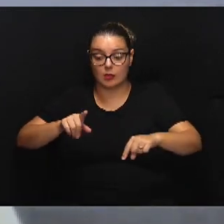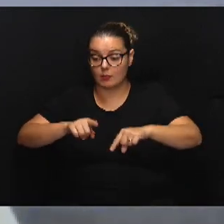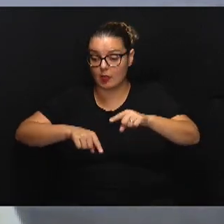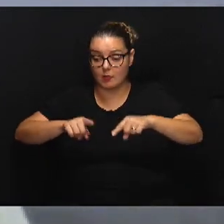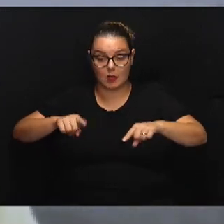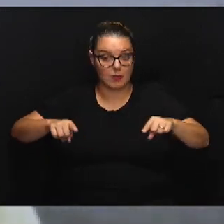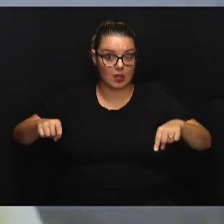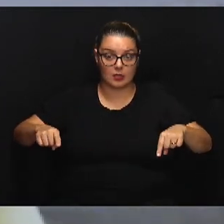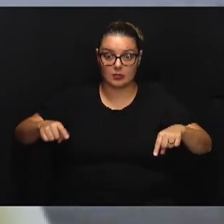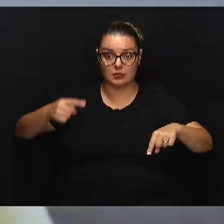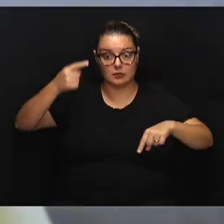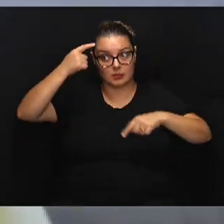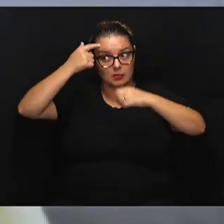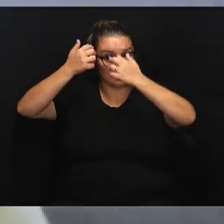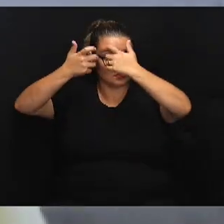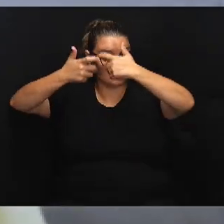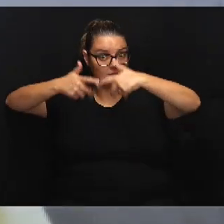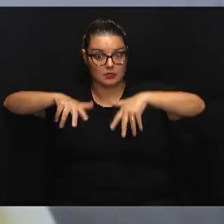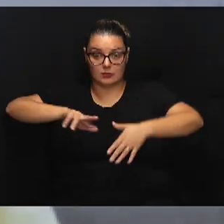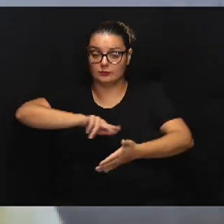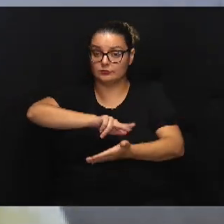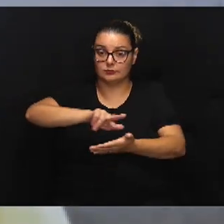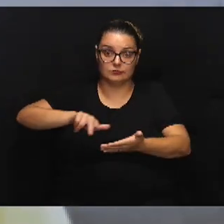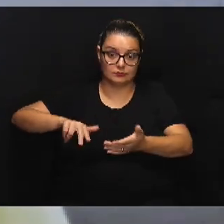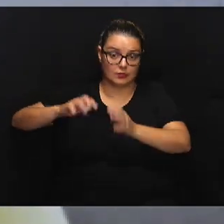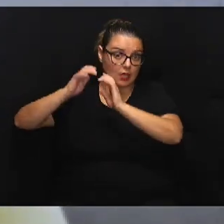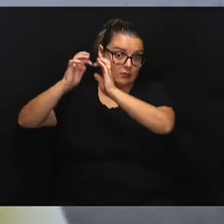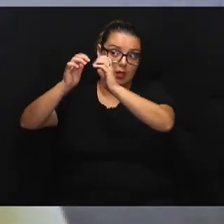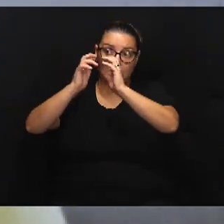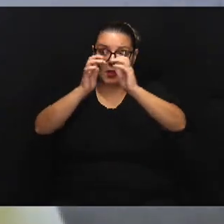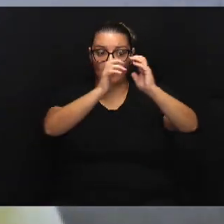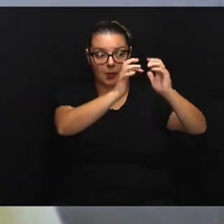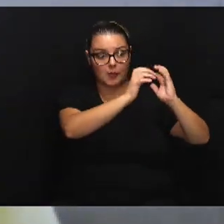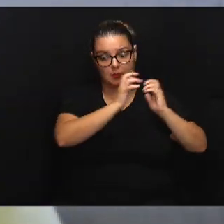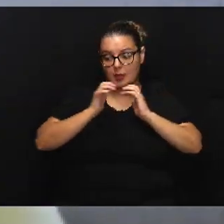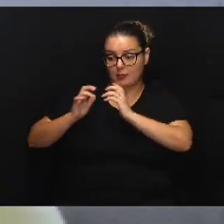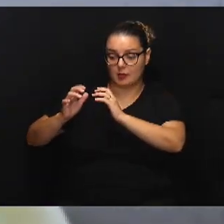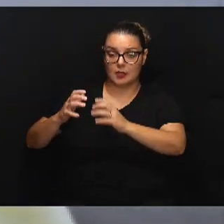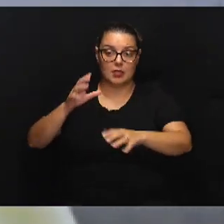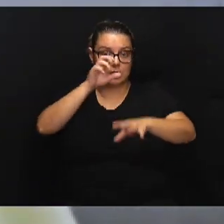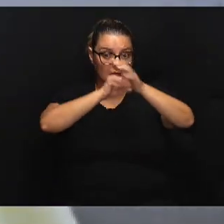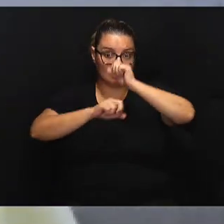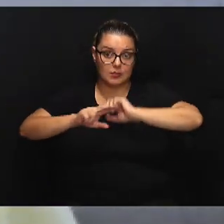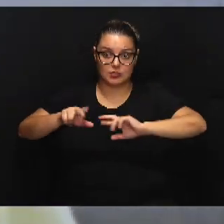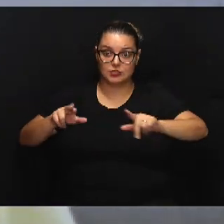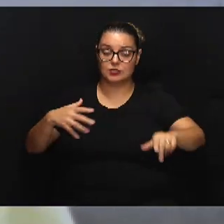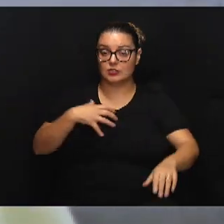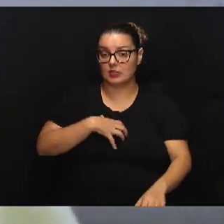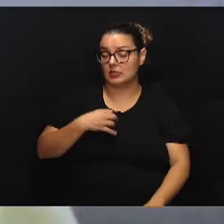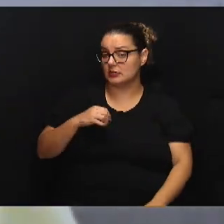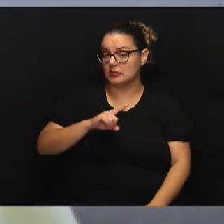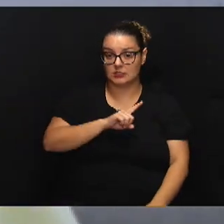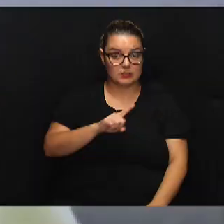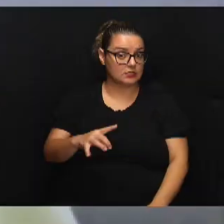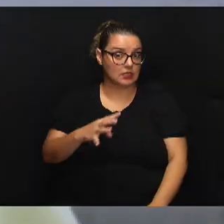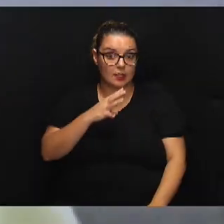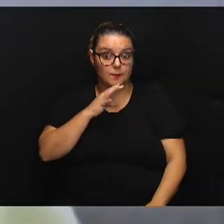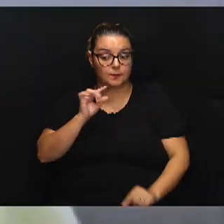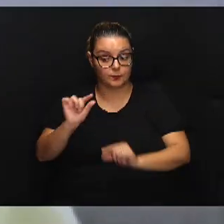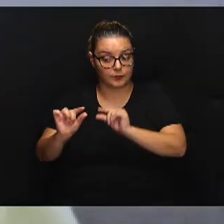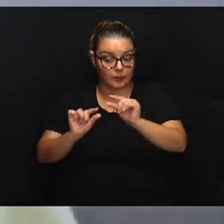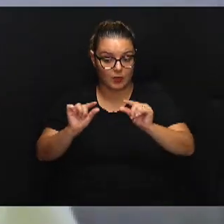sua neurodiversidade, cérebros diversos, que aprendem de forma diferente. E se eu não conhecer um pouco